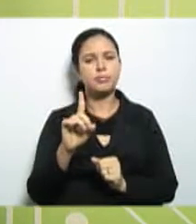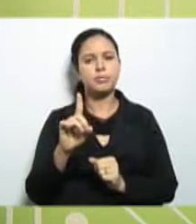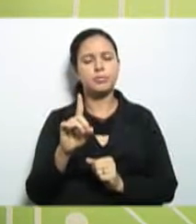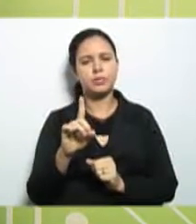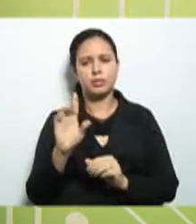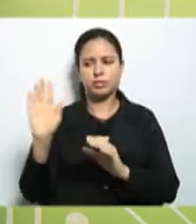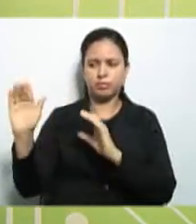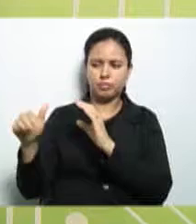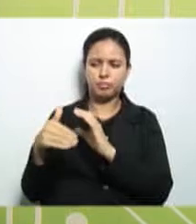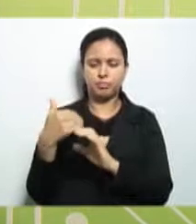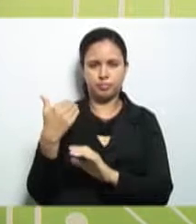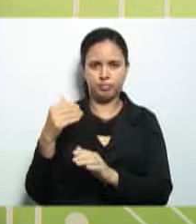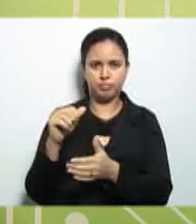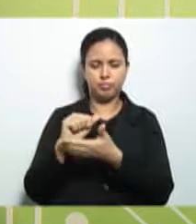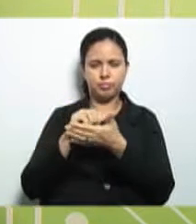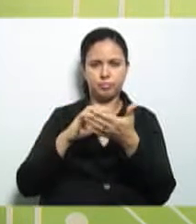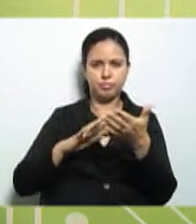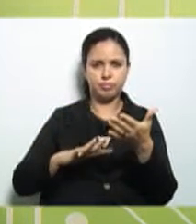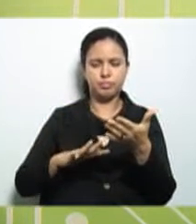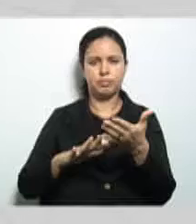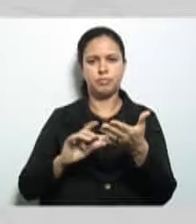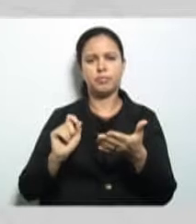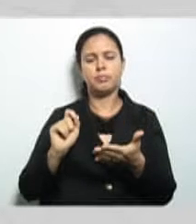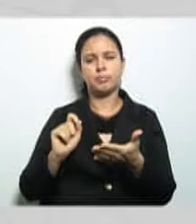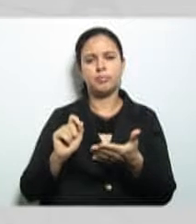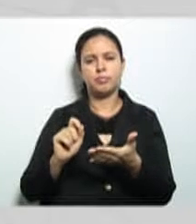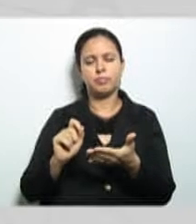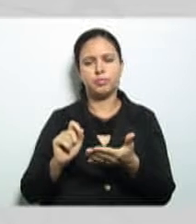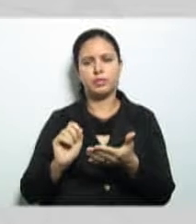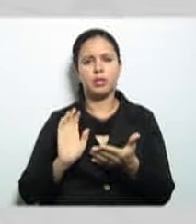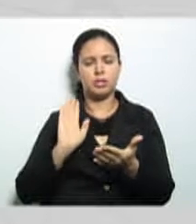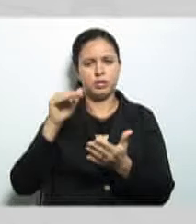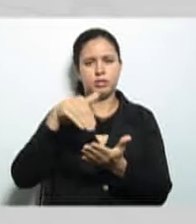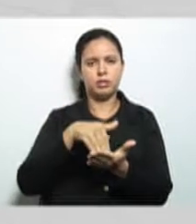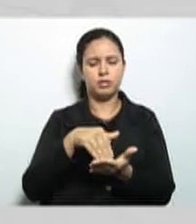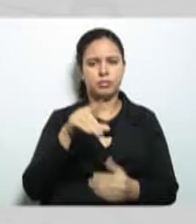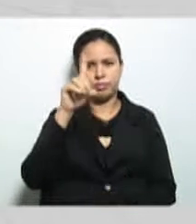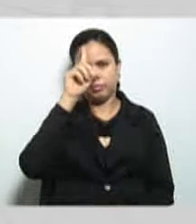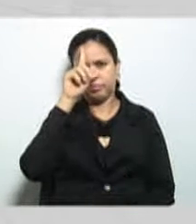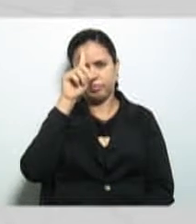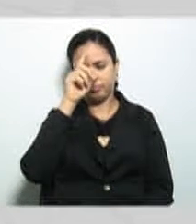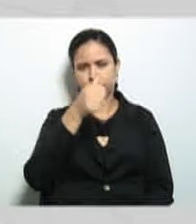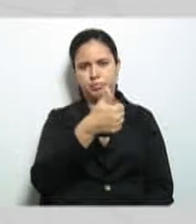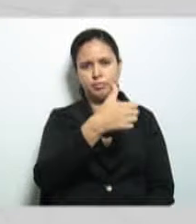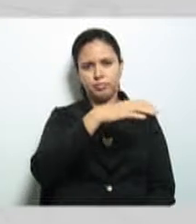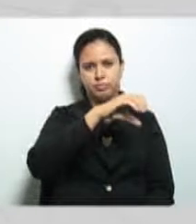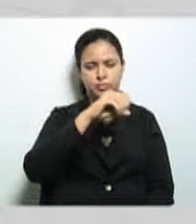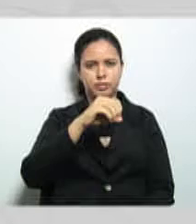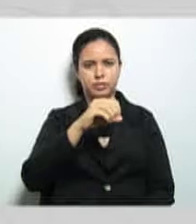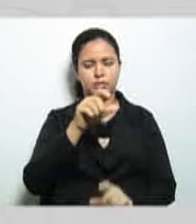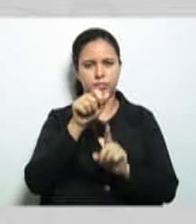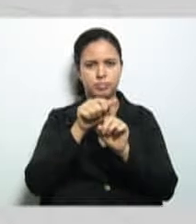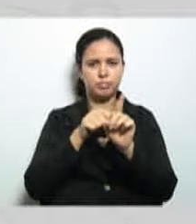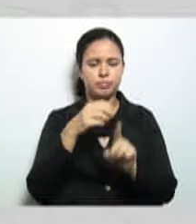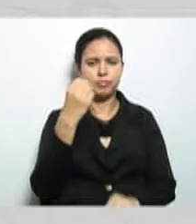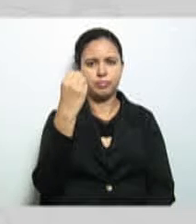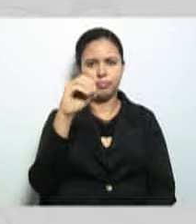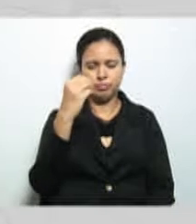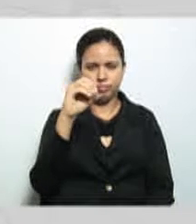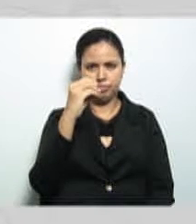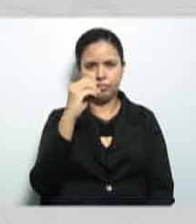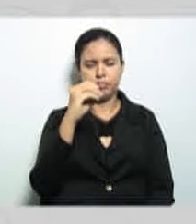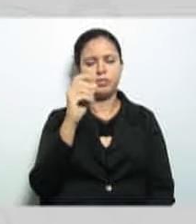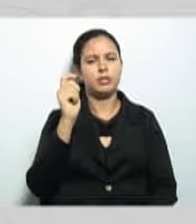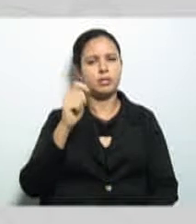de entrega da atividade. A atividade tem que ser entregue até o dia 10/10. Façam com